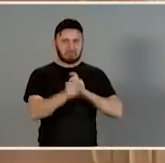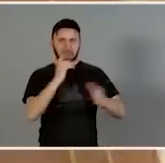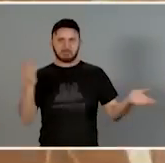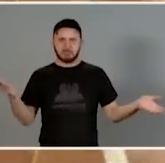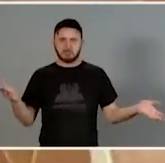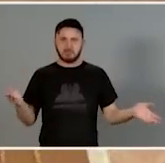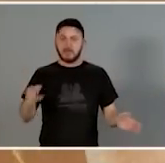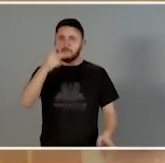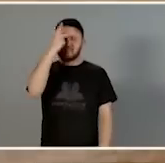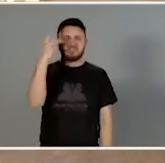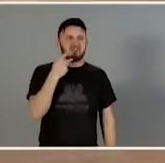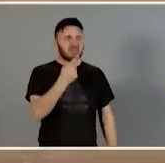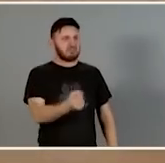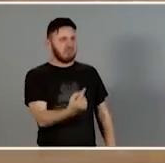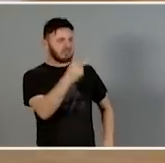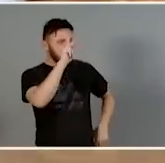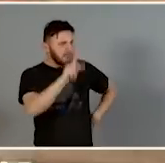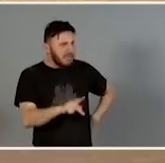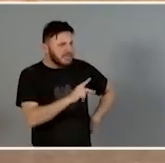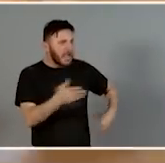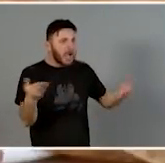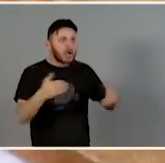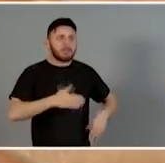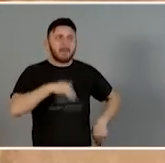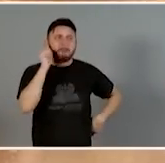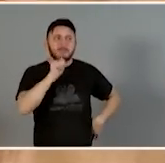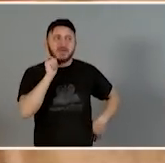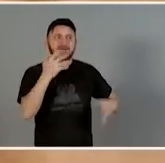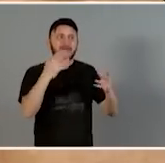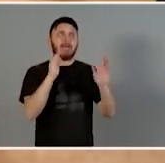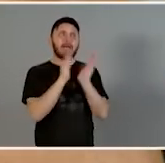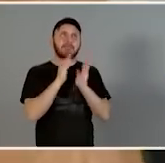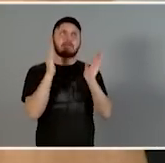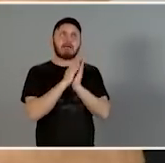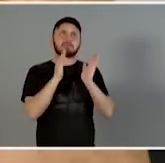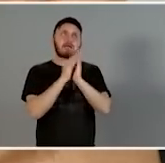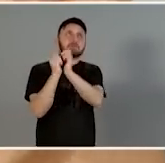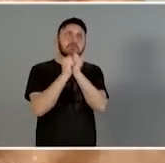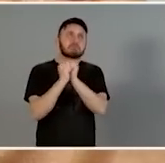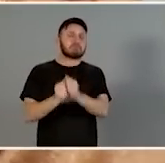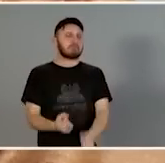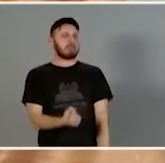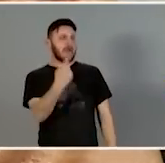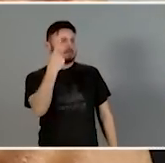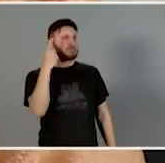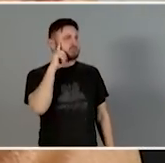Teve gente que disse: padre, mas agora minha mulher quer um negócio de rezar junto, que Deus o livre.